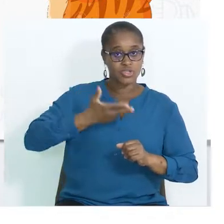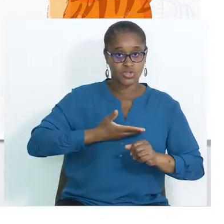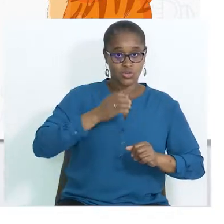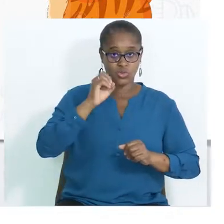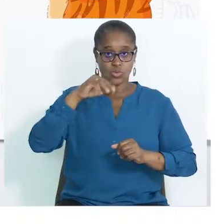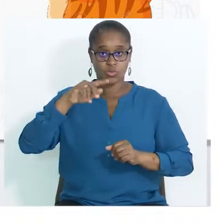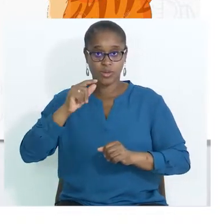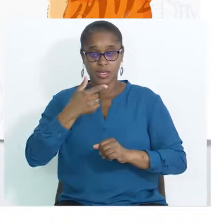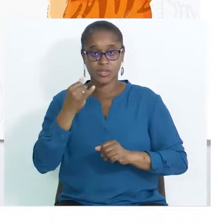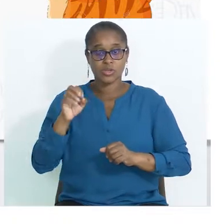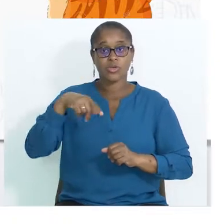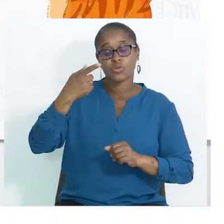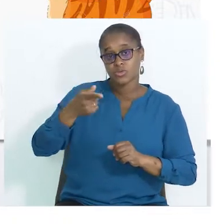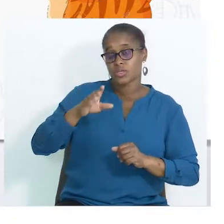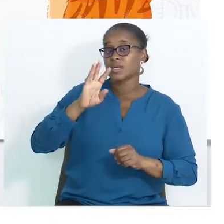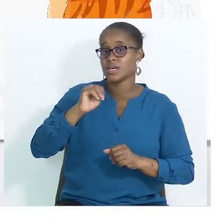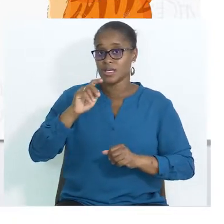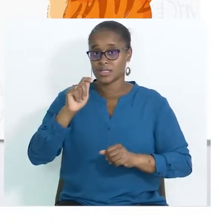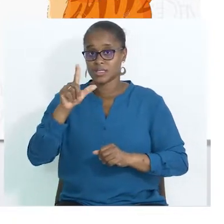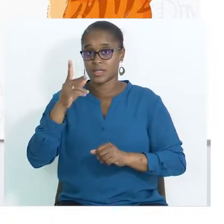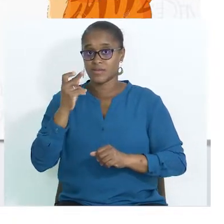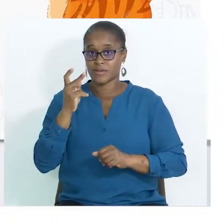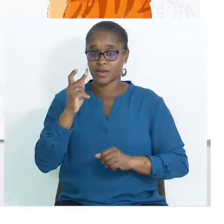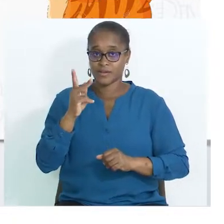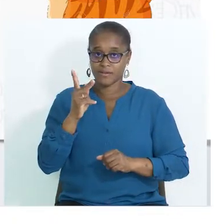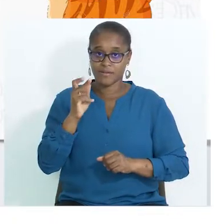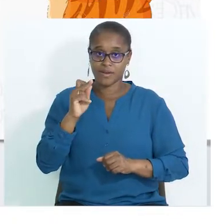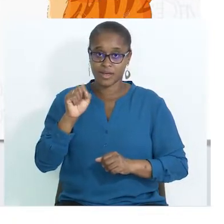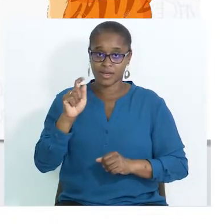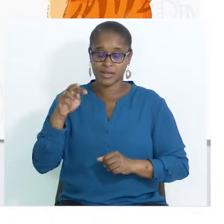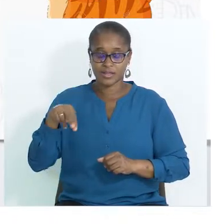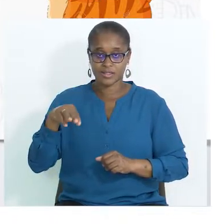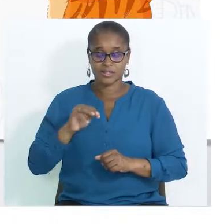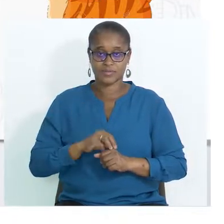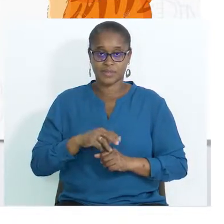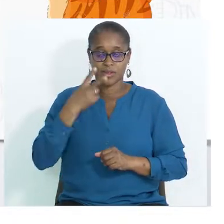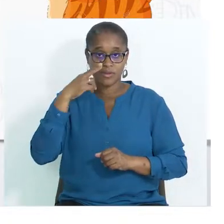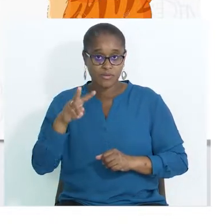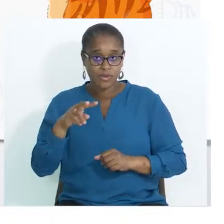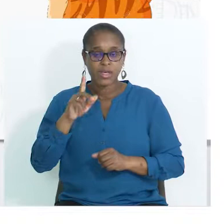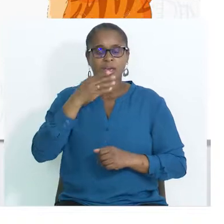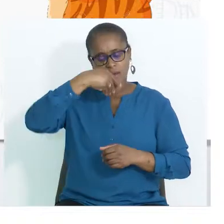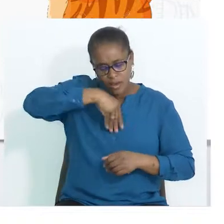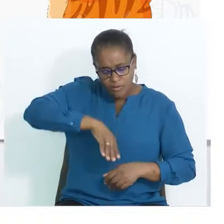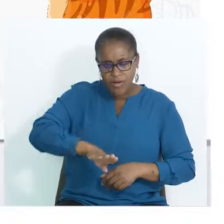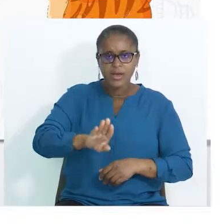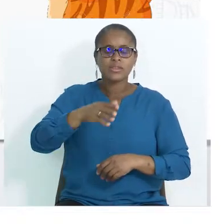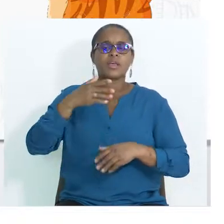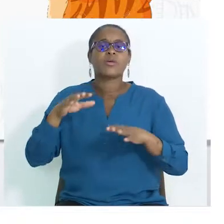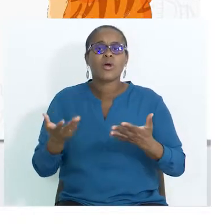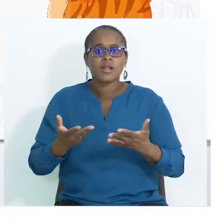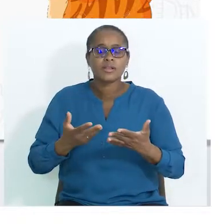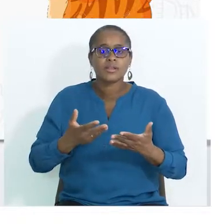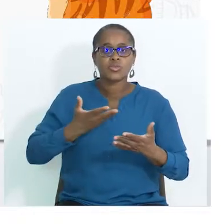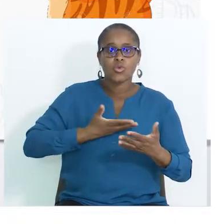domésticos e os que são selvagens Vamos lá ver o elefante doméstico